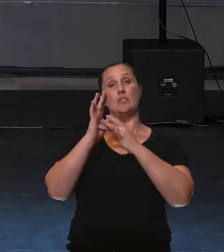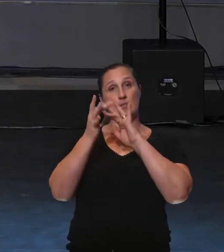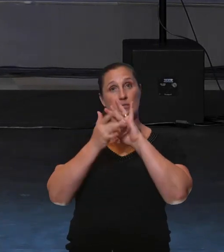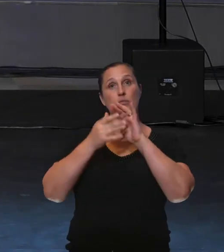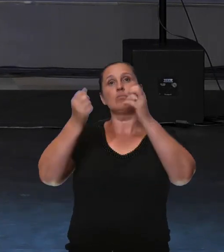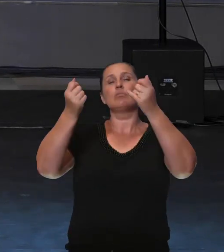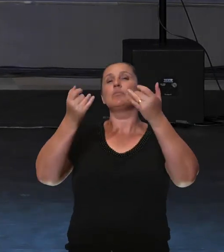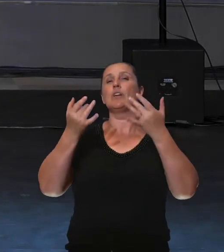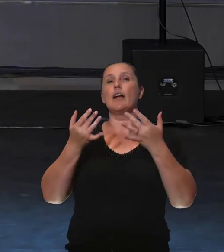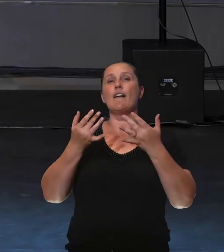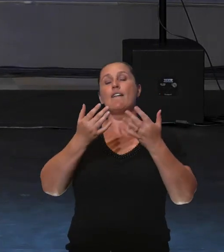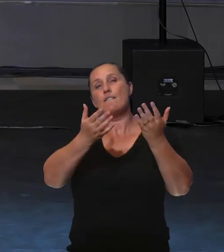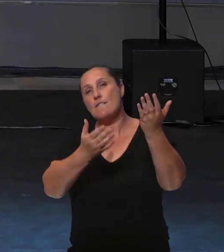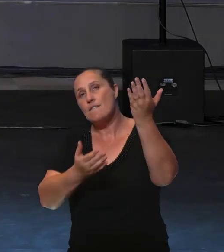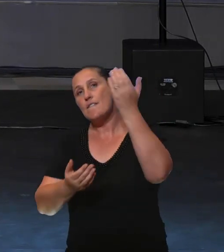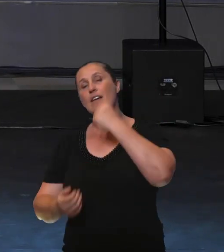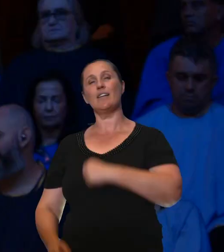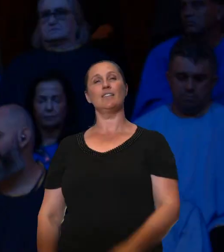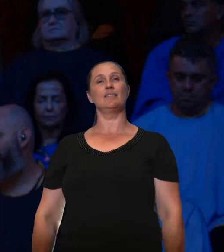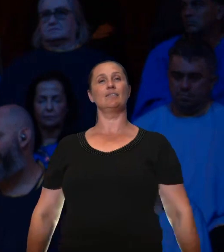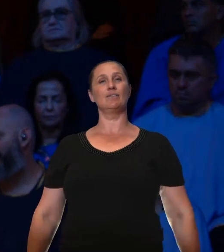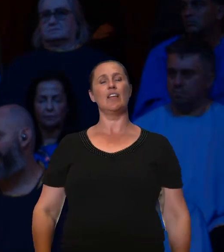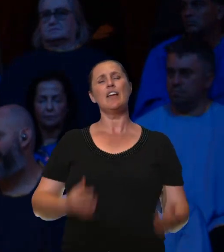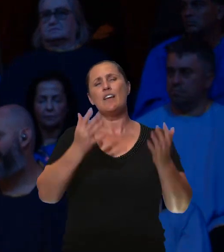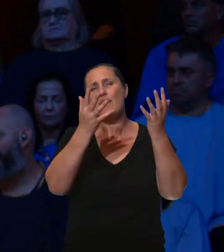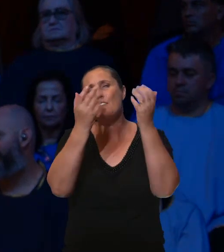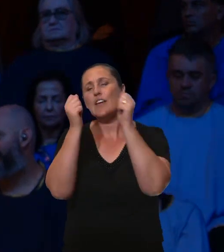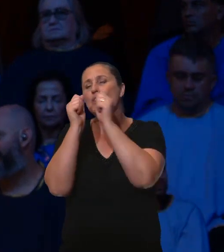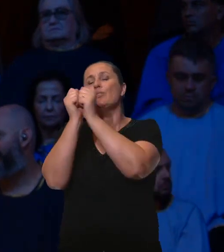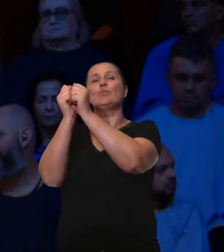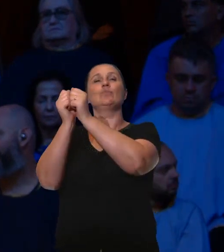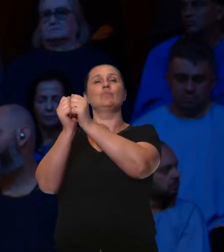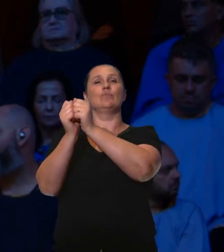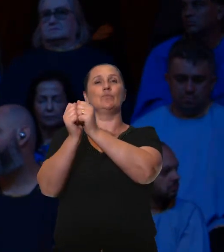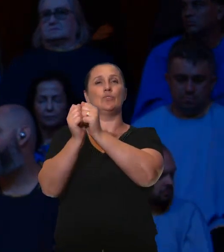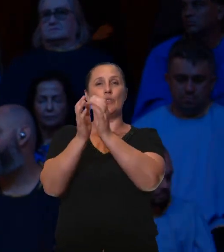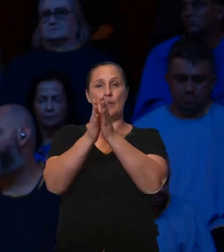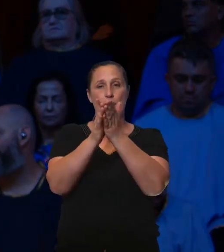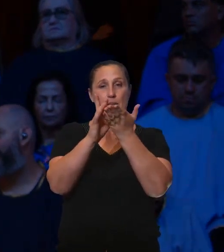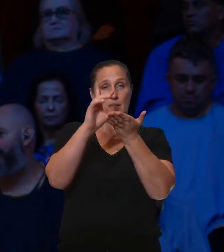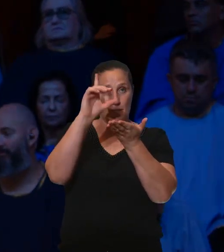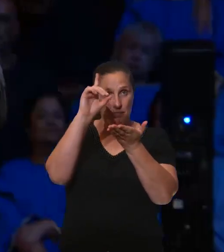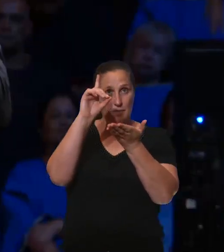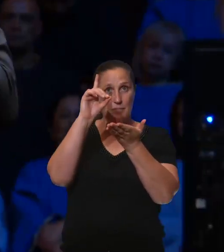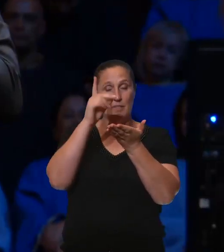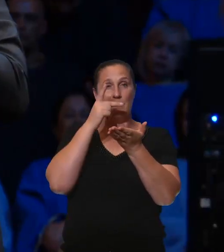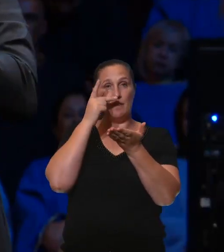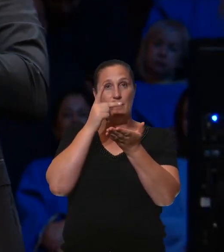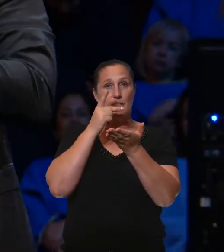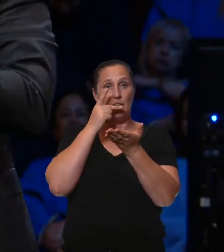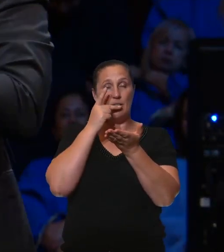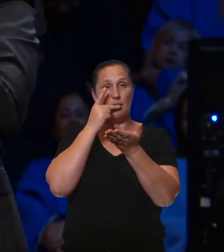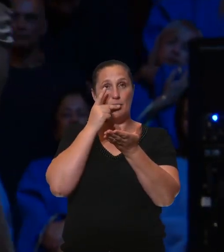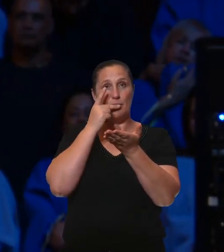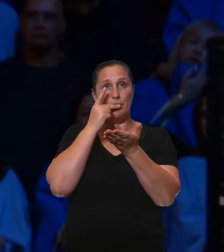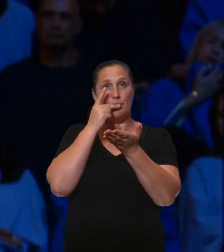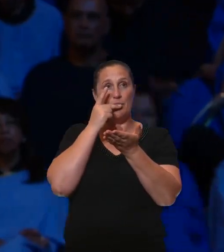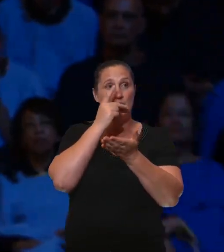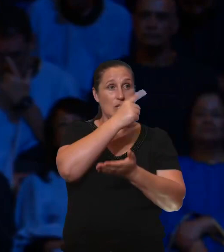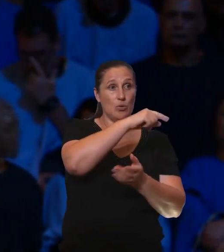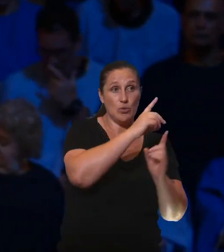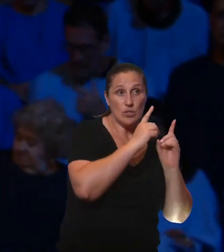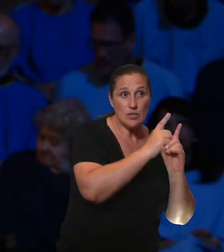dizendo: vem, vem para Ele. E a Bíblia diz que eles que estavam com medo,